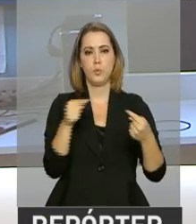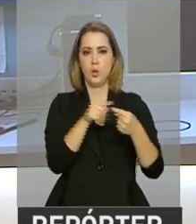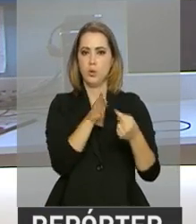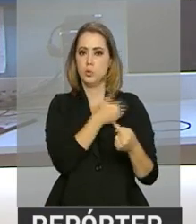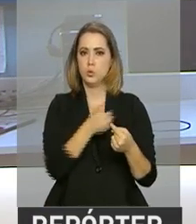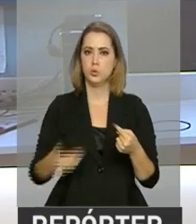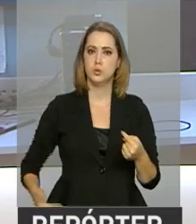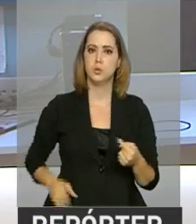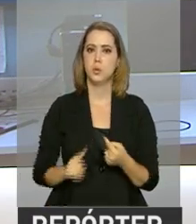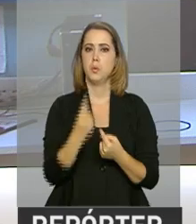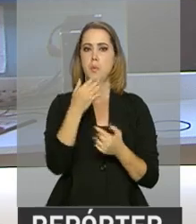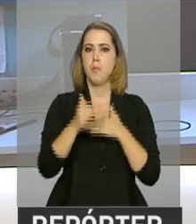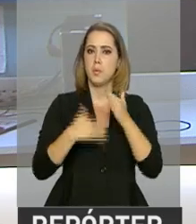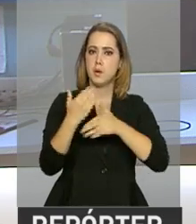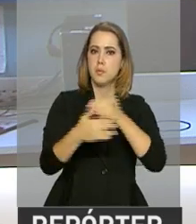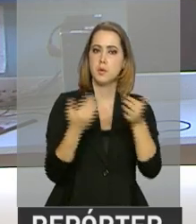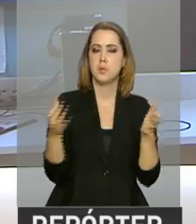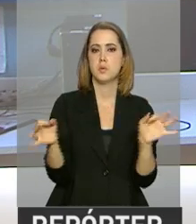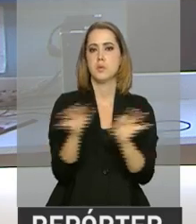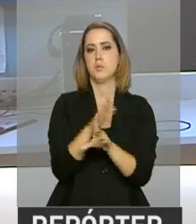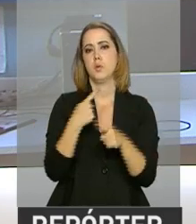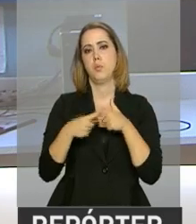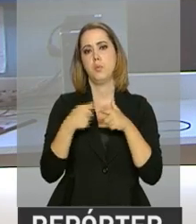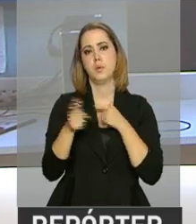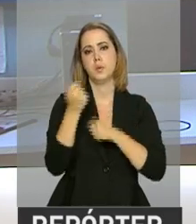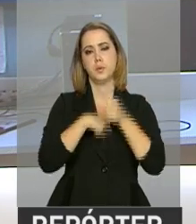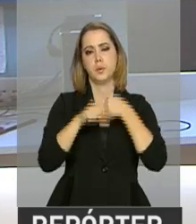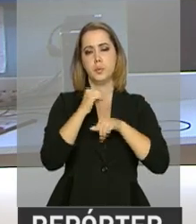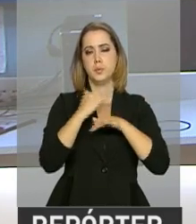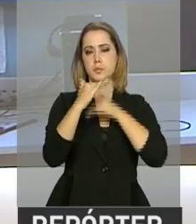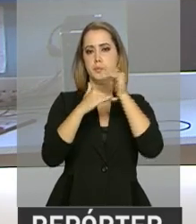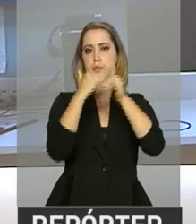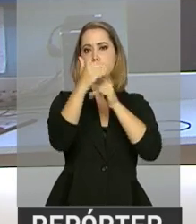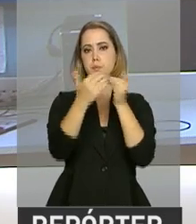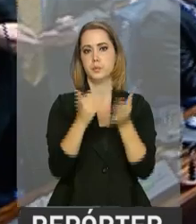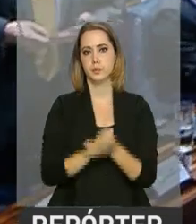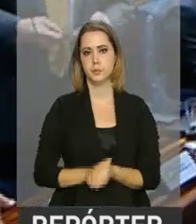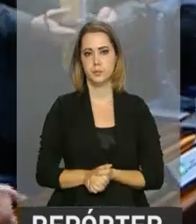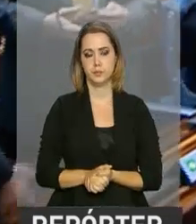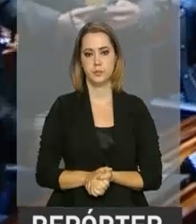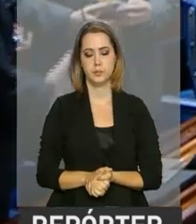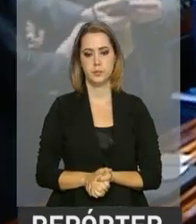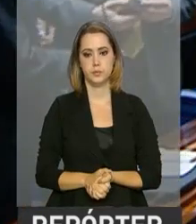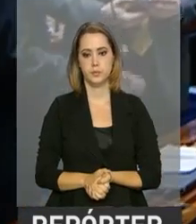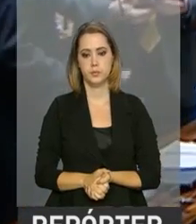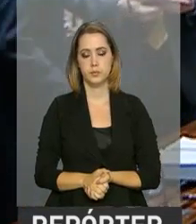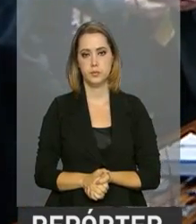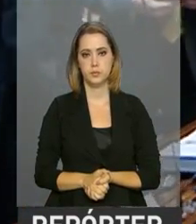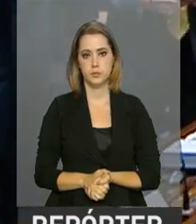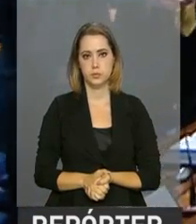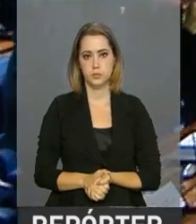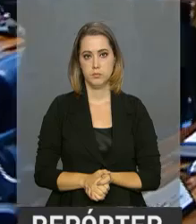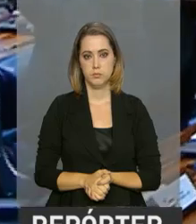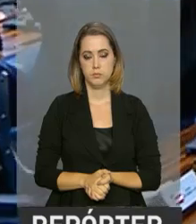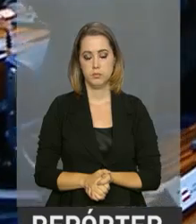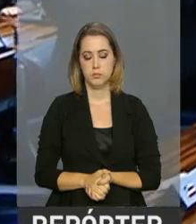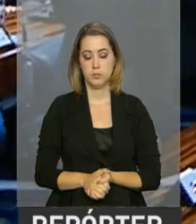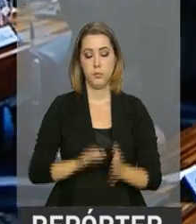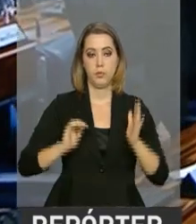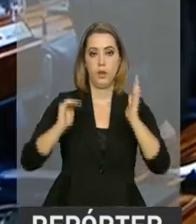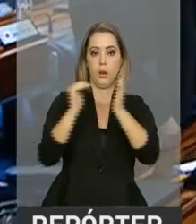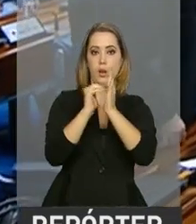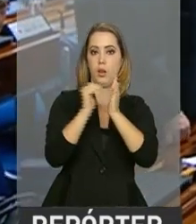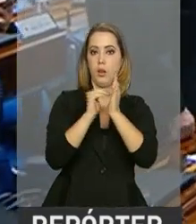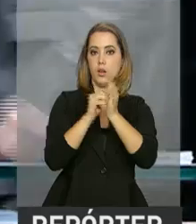o primeiro passo para acabar com a recessão e fazer a economia voltar a crescer vota sim o Senado aprovou em